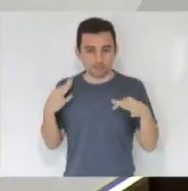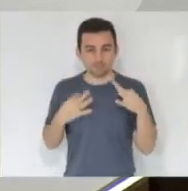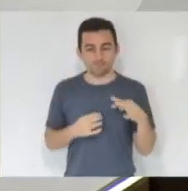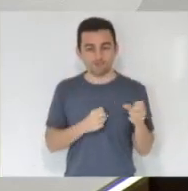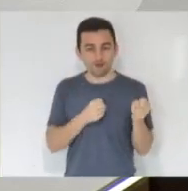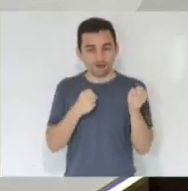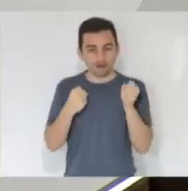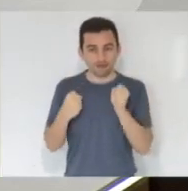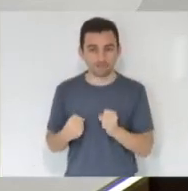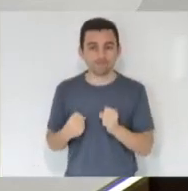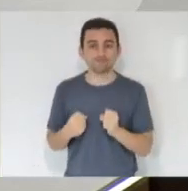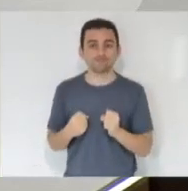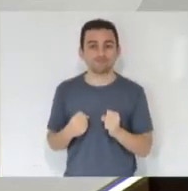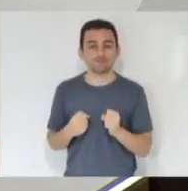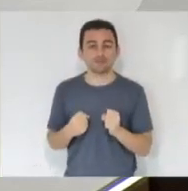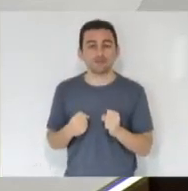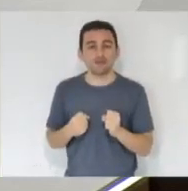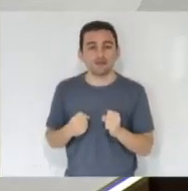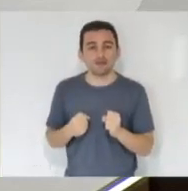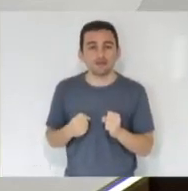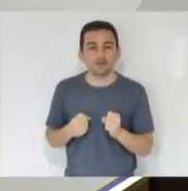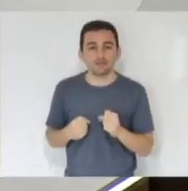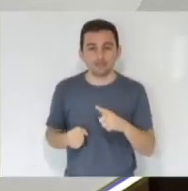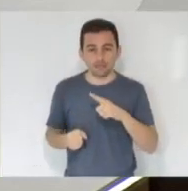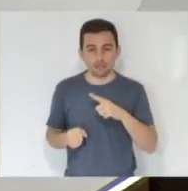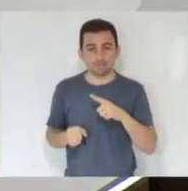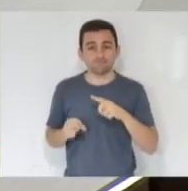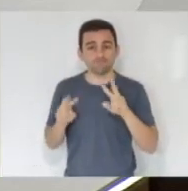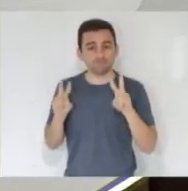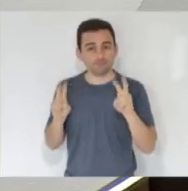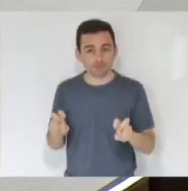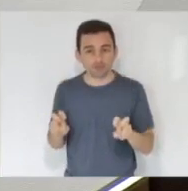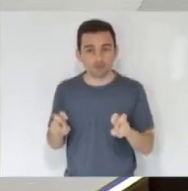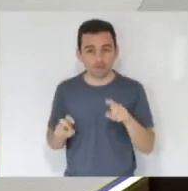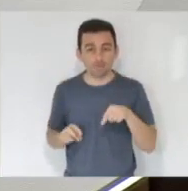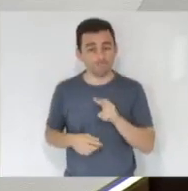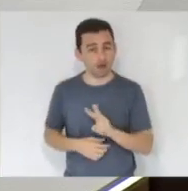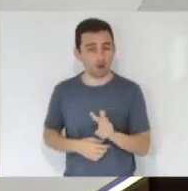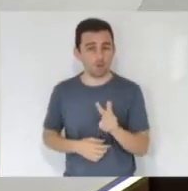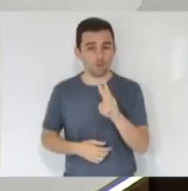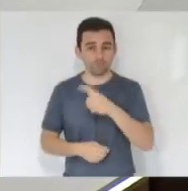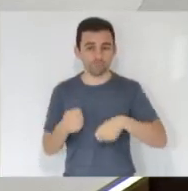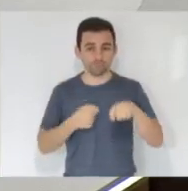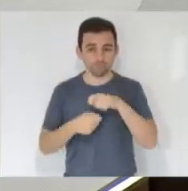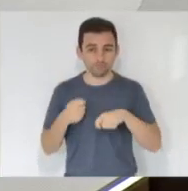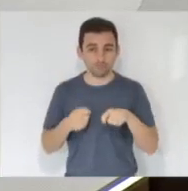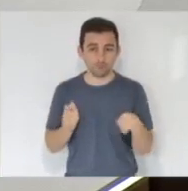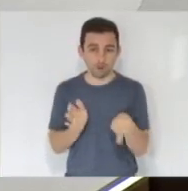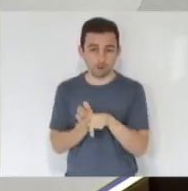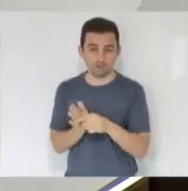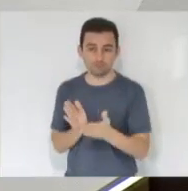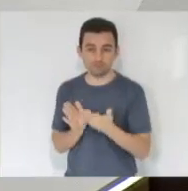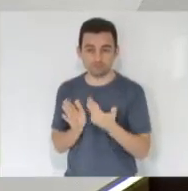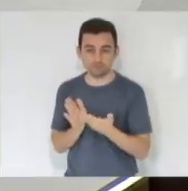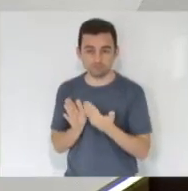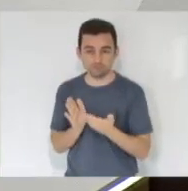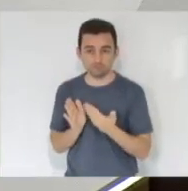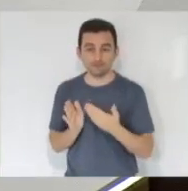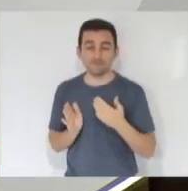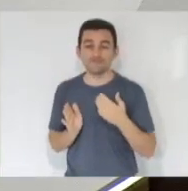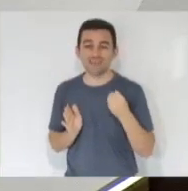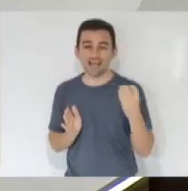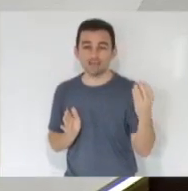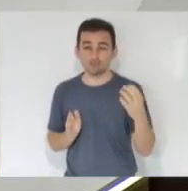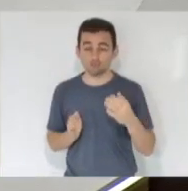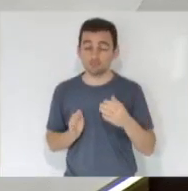Catarina, uma matéria do Valor Econômico, na página de viagem, trouxe um